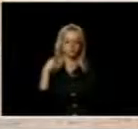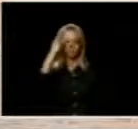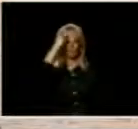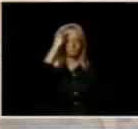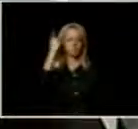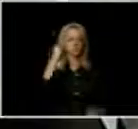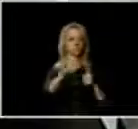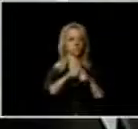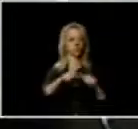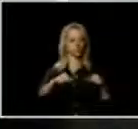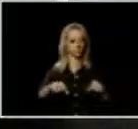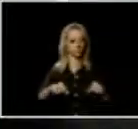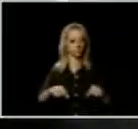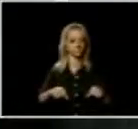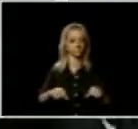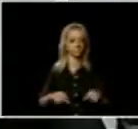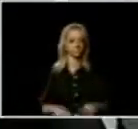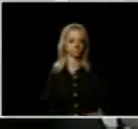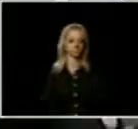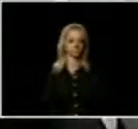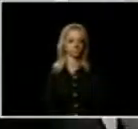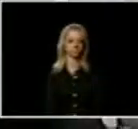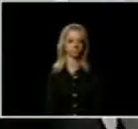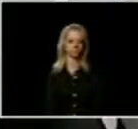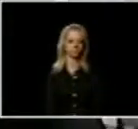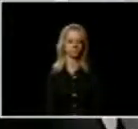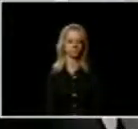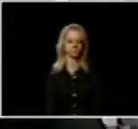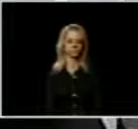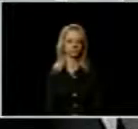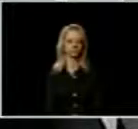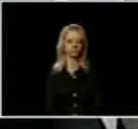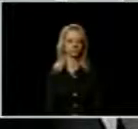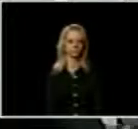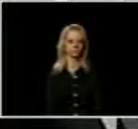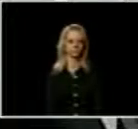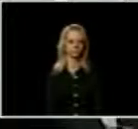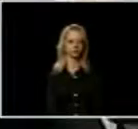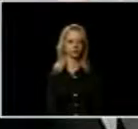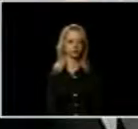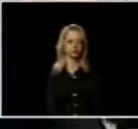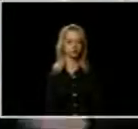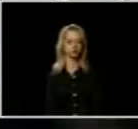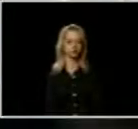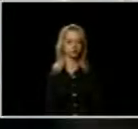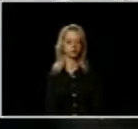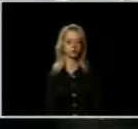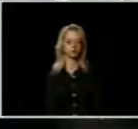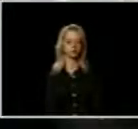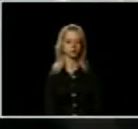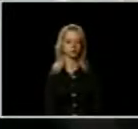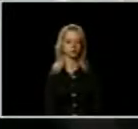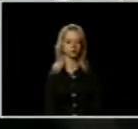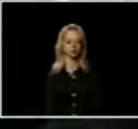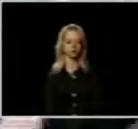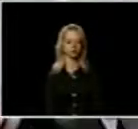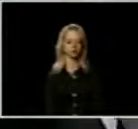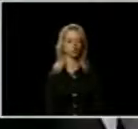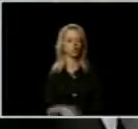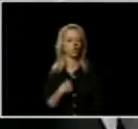Taubaté presente. A situação é grave no município de Taubaté. Nós temos aí uma nomeação